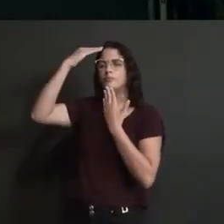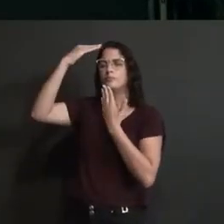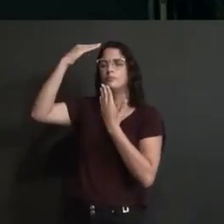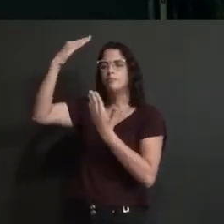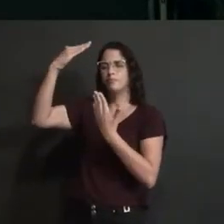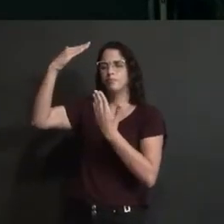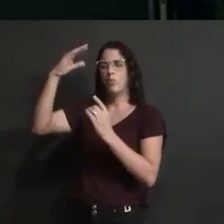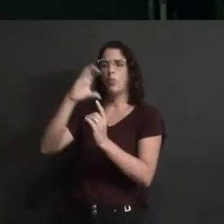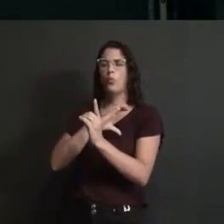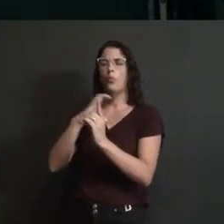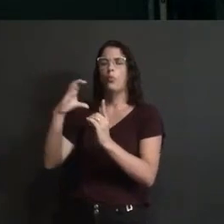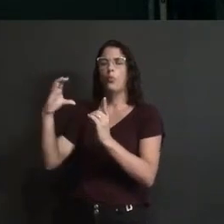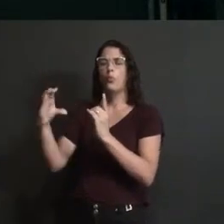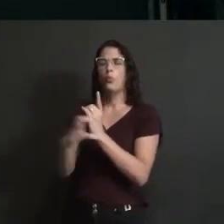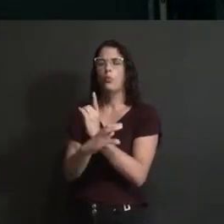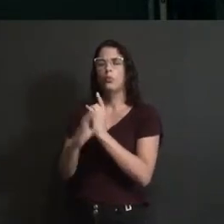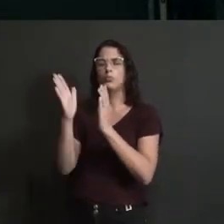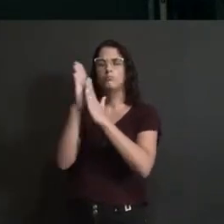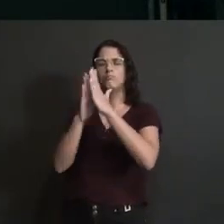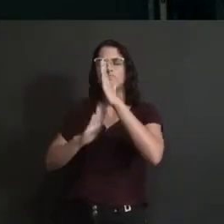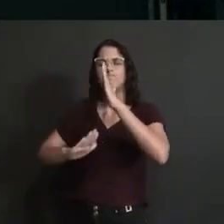Estamos, Pai, nesse culto de adoração.